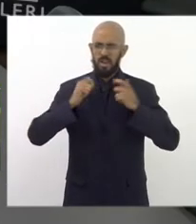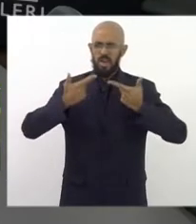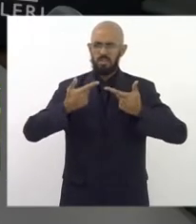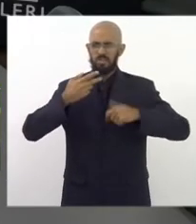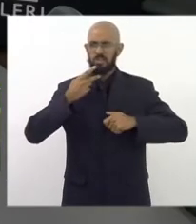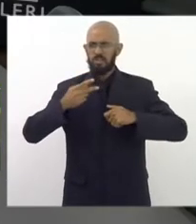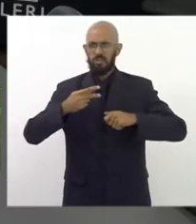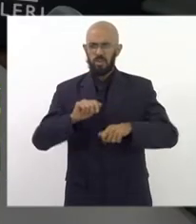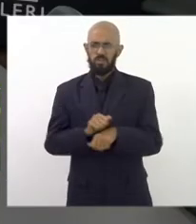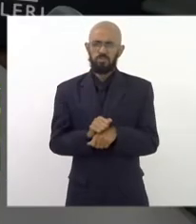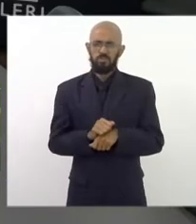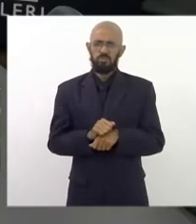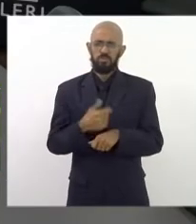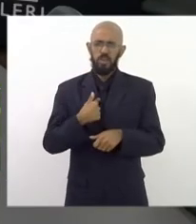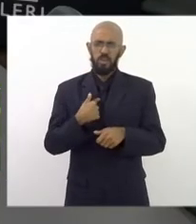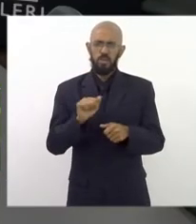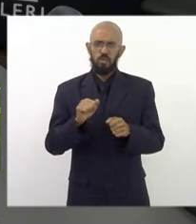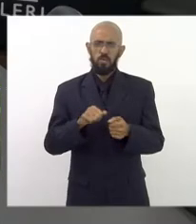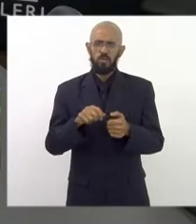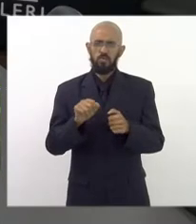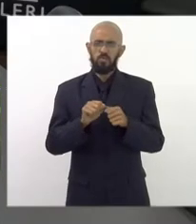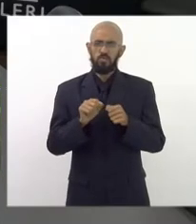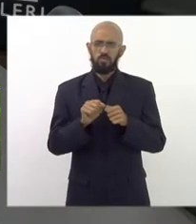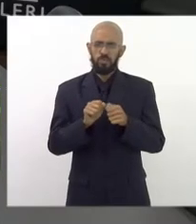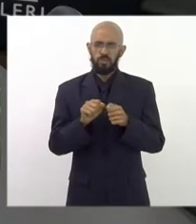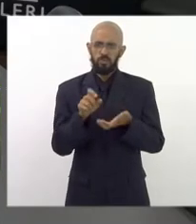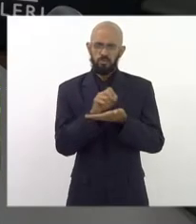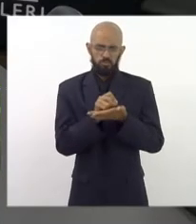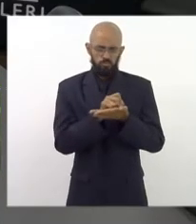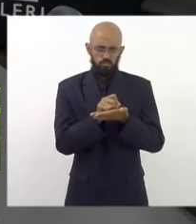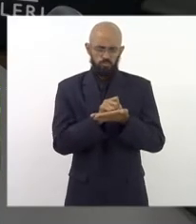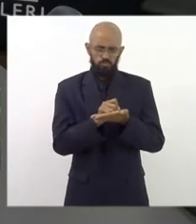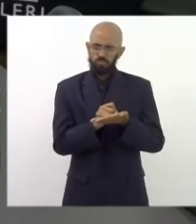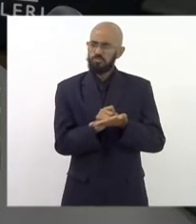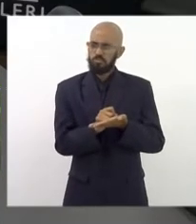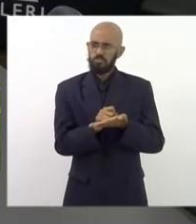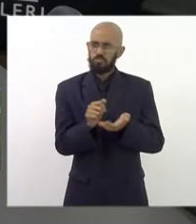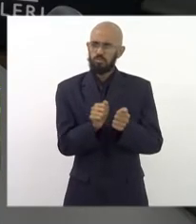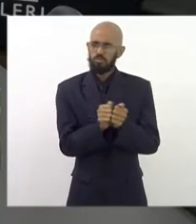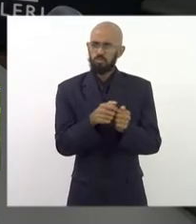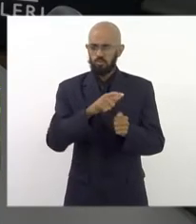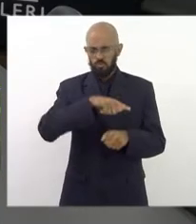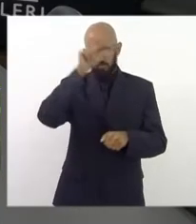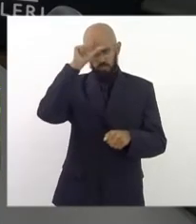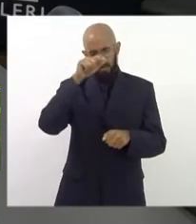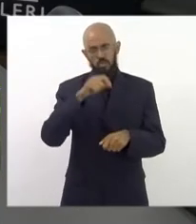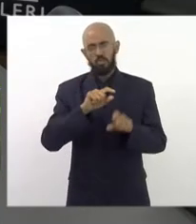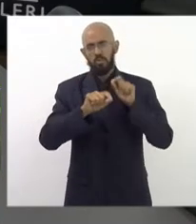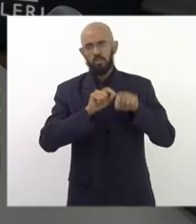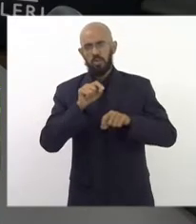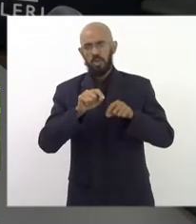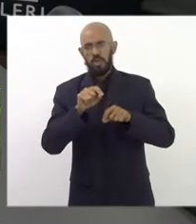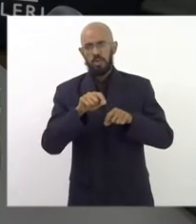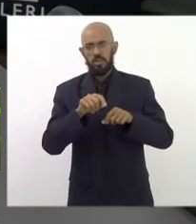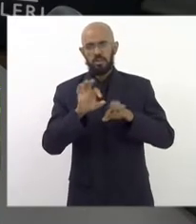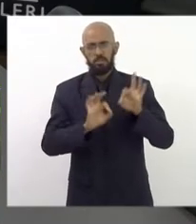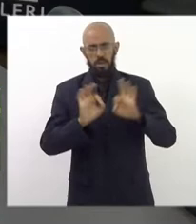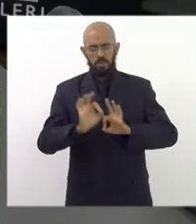até escrevi um artigo com o Luiz Paulo, vou recuperar e vou mandar para você, sobre essa ideia de um planejamento